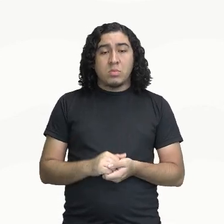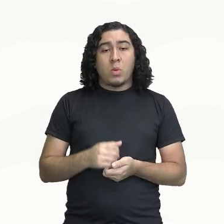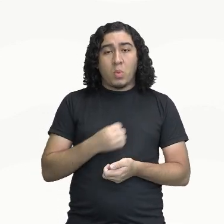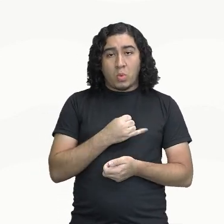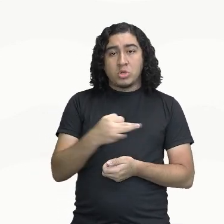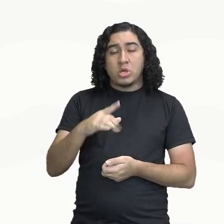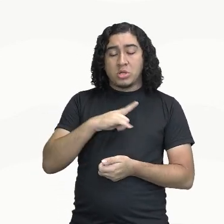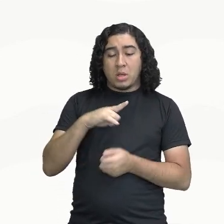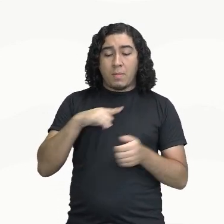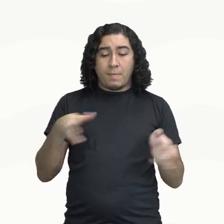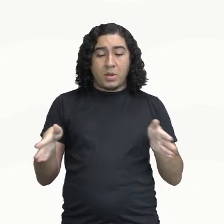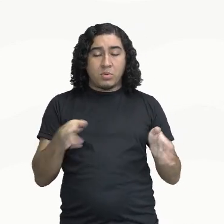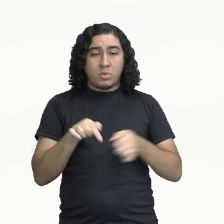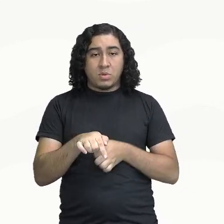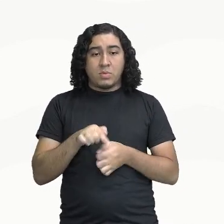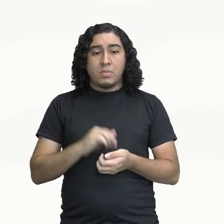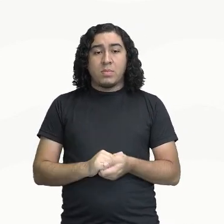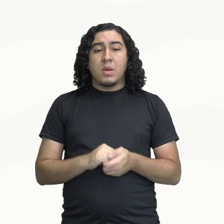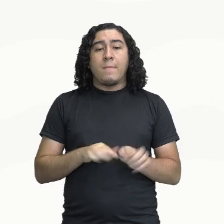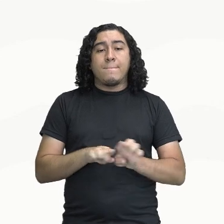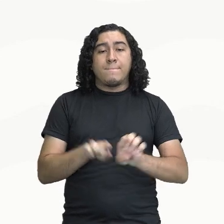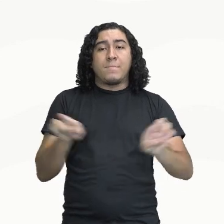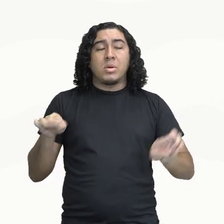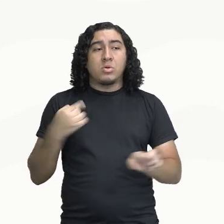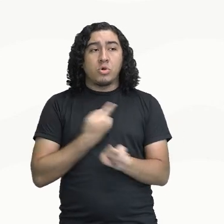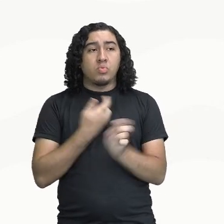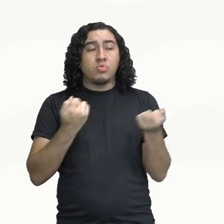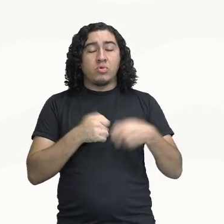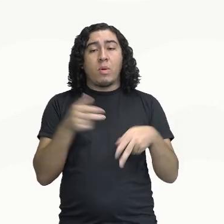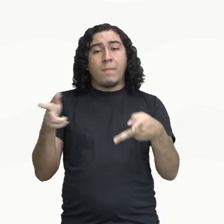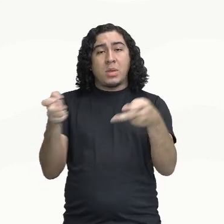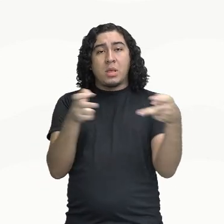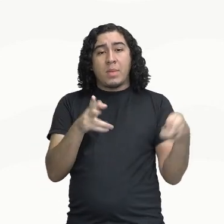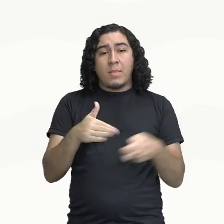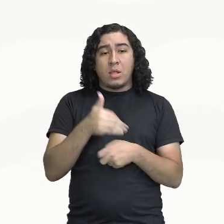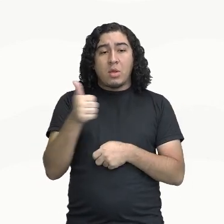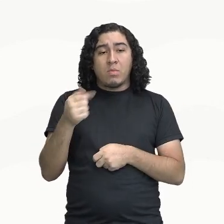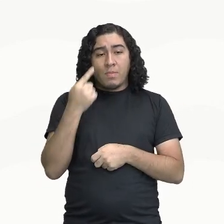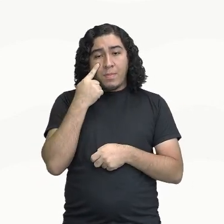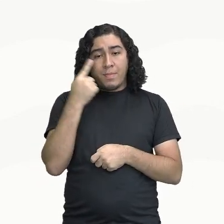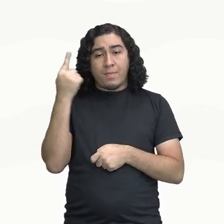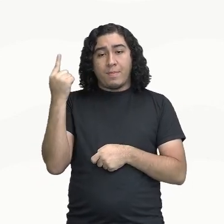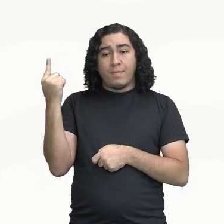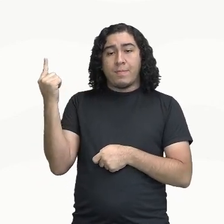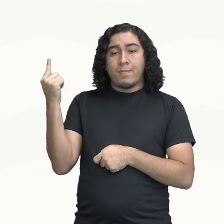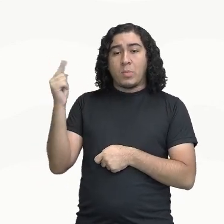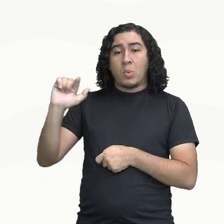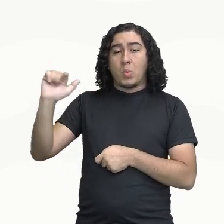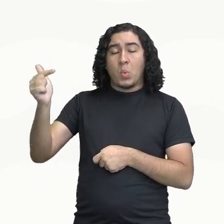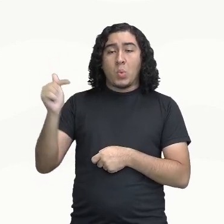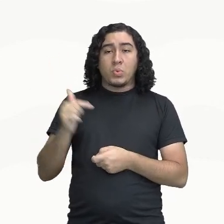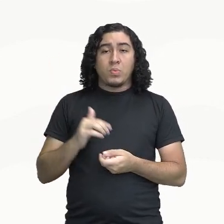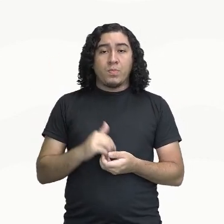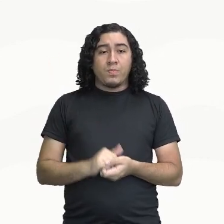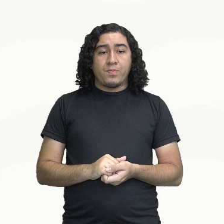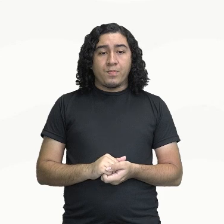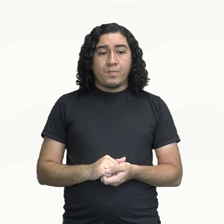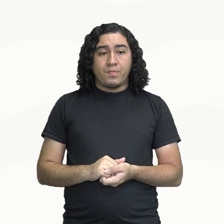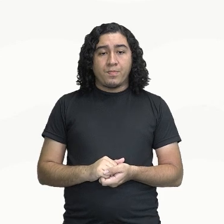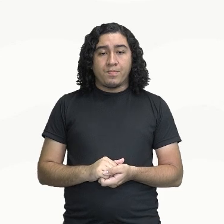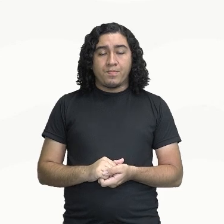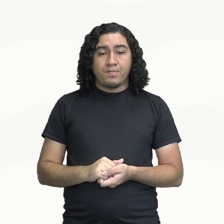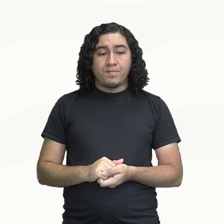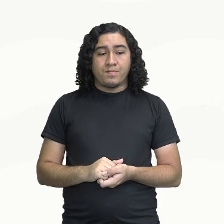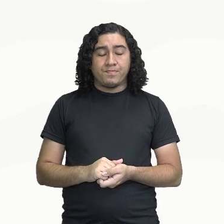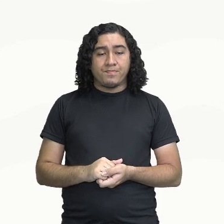nesse intervalo. Mas para que a gente possa observar melhor, observem aí, ó. Nós temos os outros intervalos. E aqui, ó,